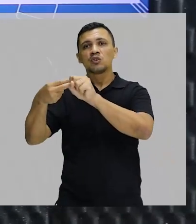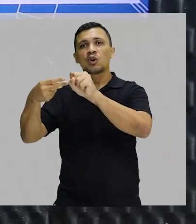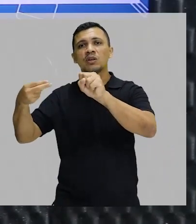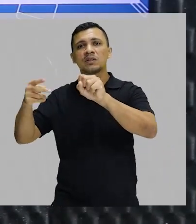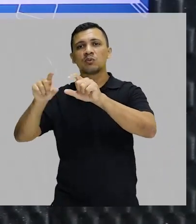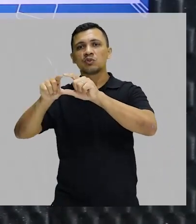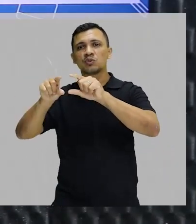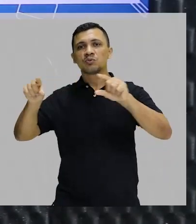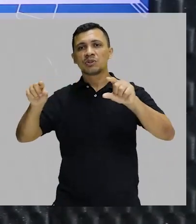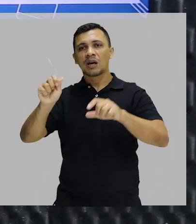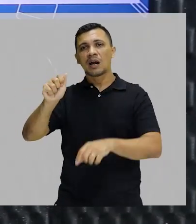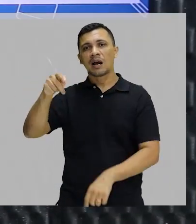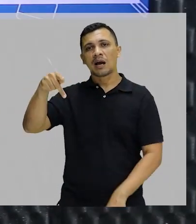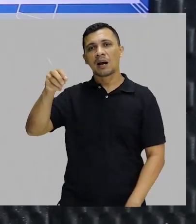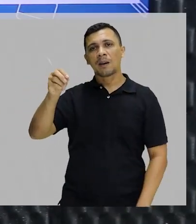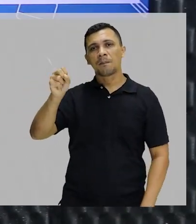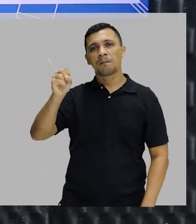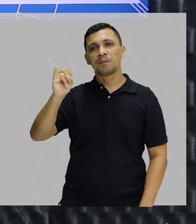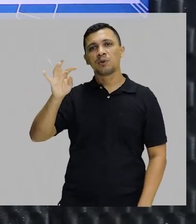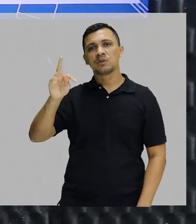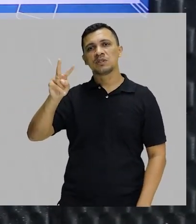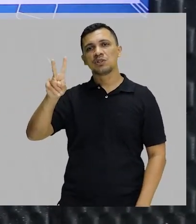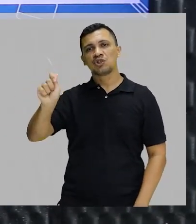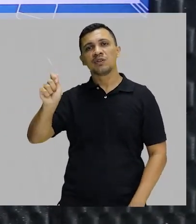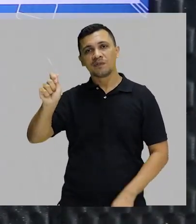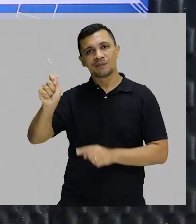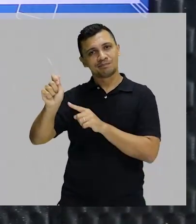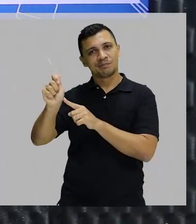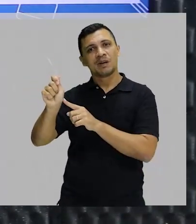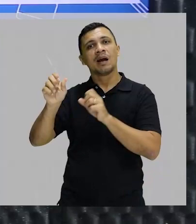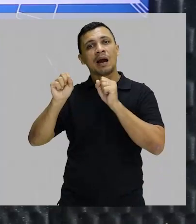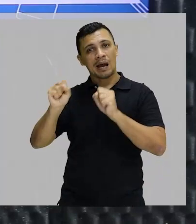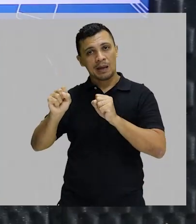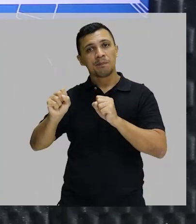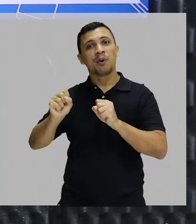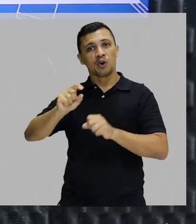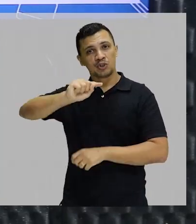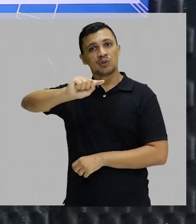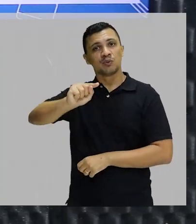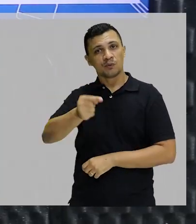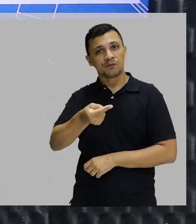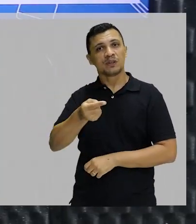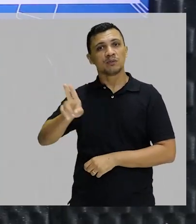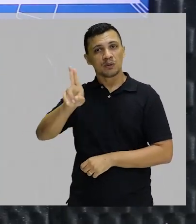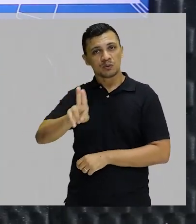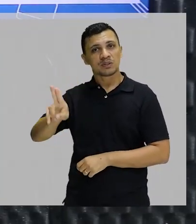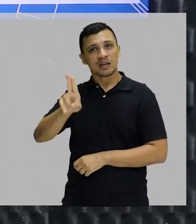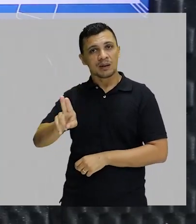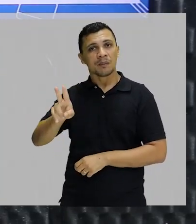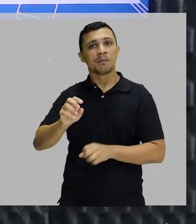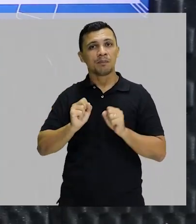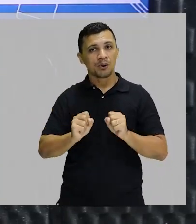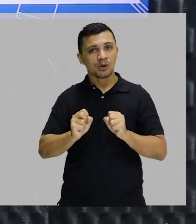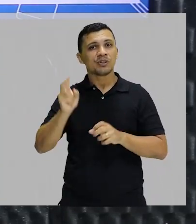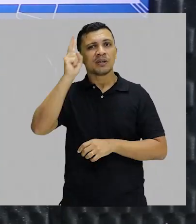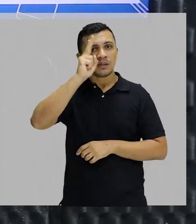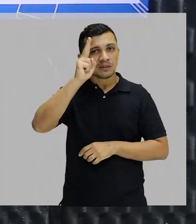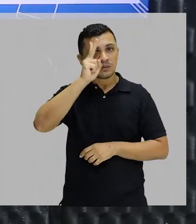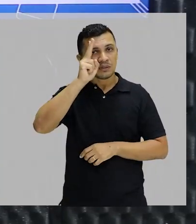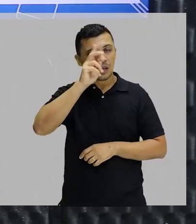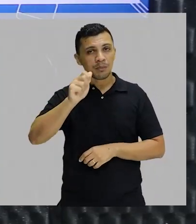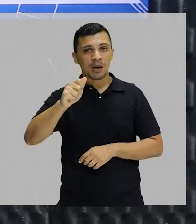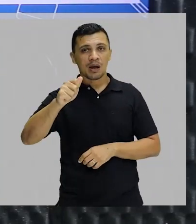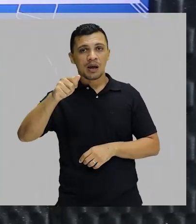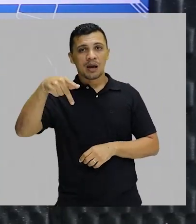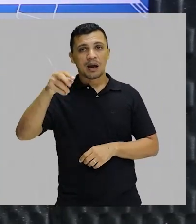apositiva, ou seja, com função de aposto, ela deve ser separada por vírgula. Lembram do aposto? Pode ser uma informação a